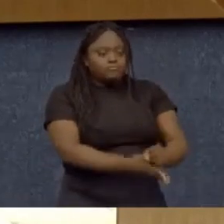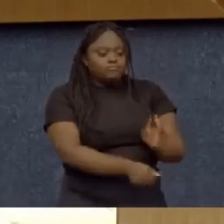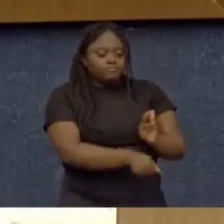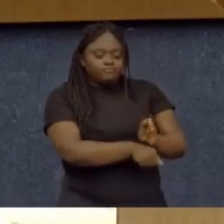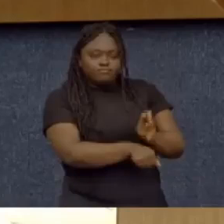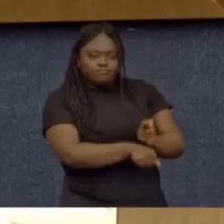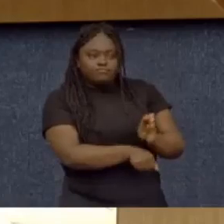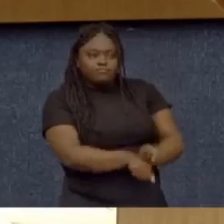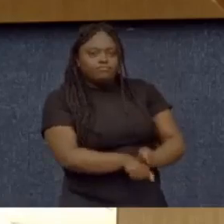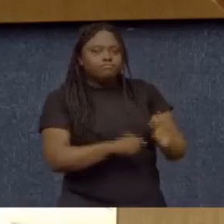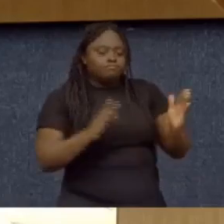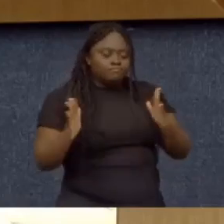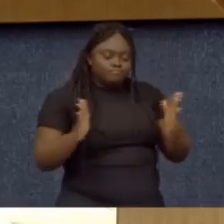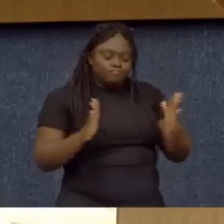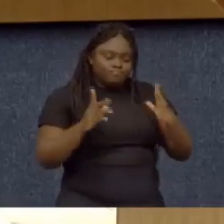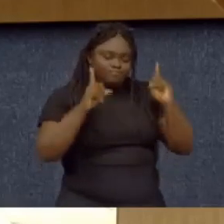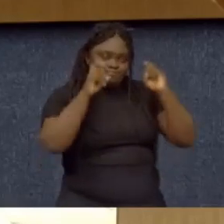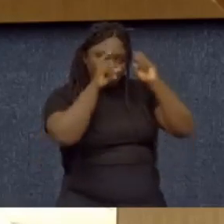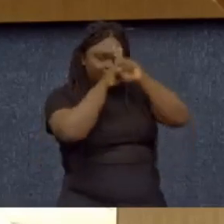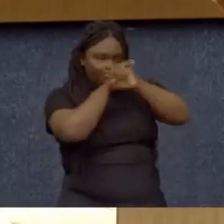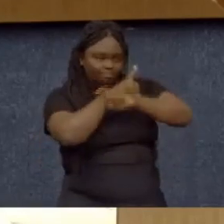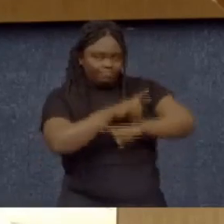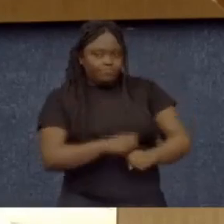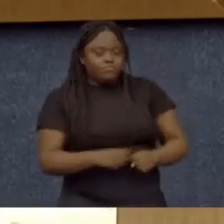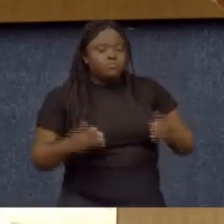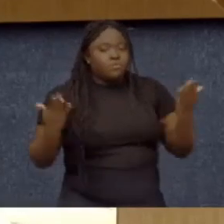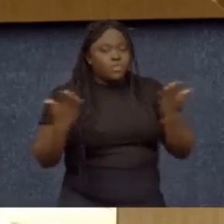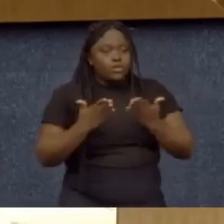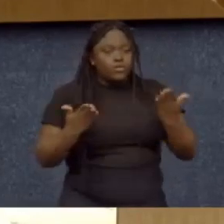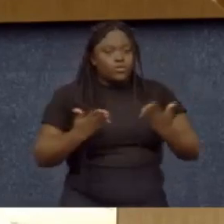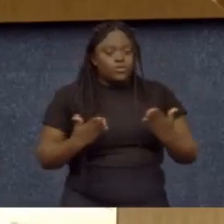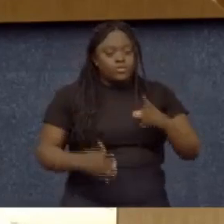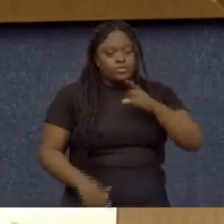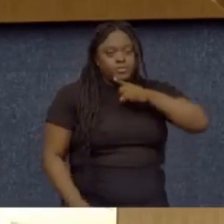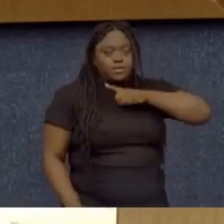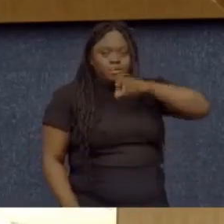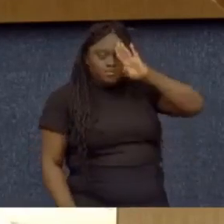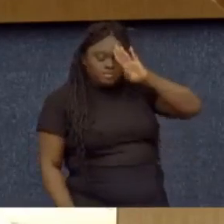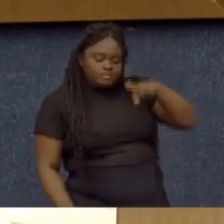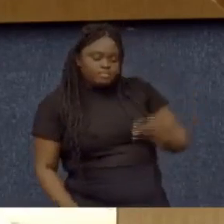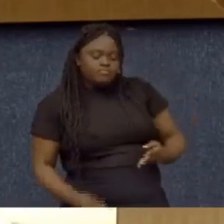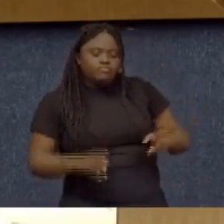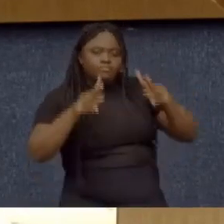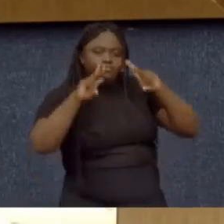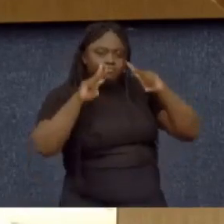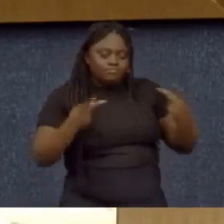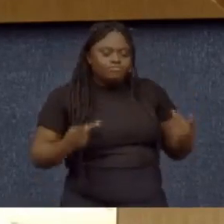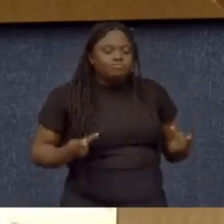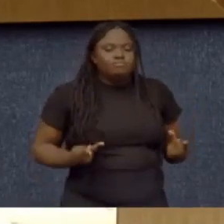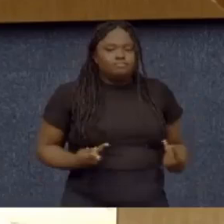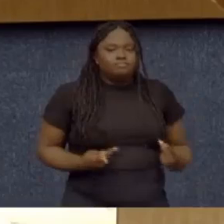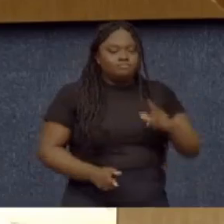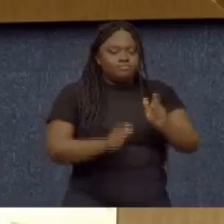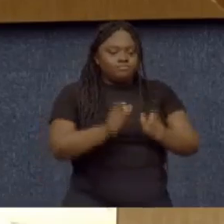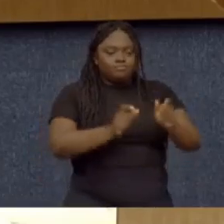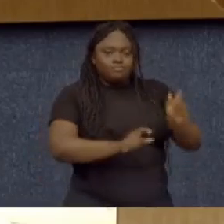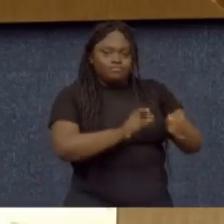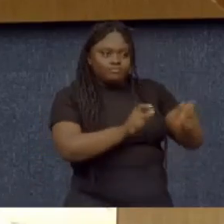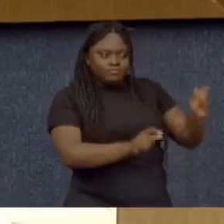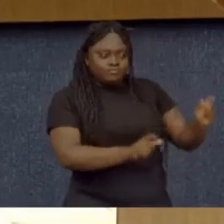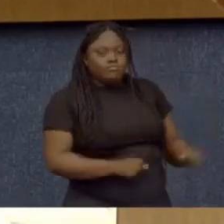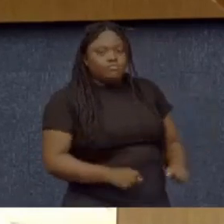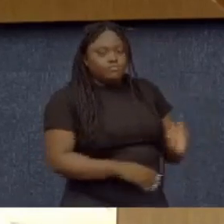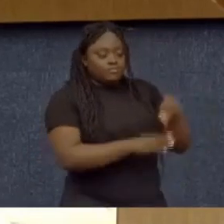difíceis. Hoje temos a honra de reconhecer o mérito daqueles que, através da Casa Espírita Santo